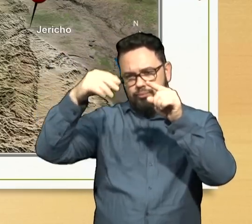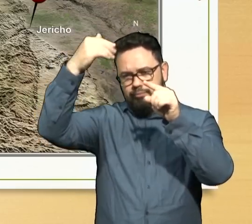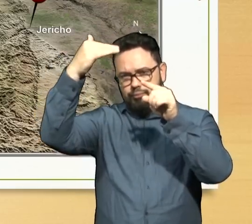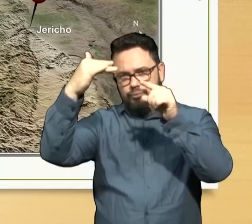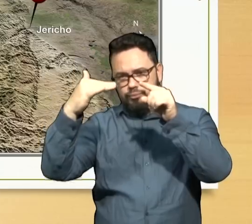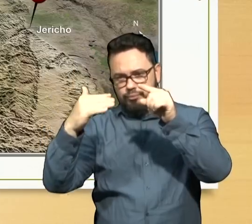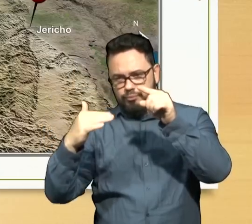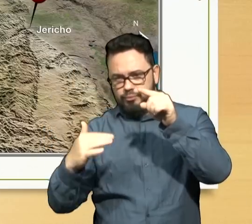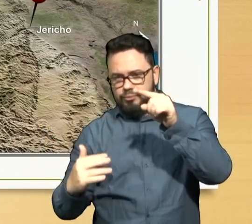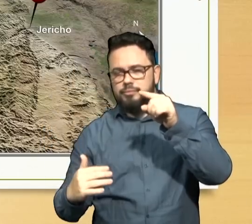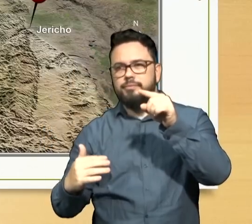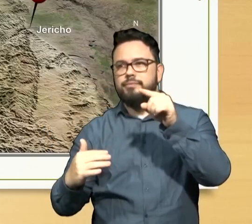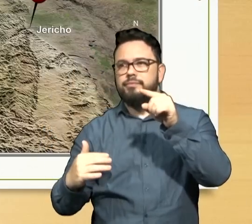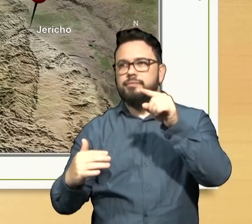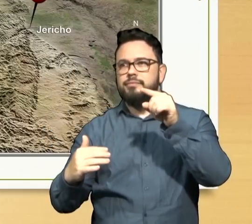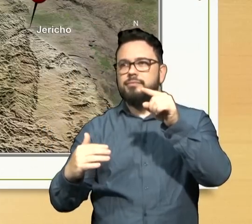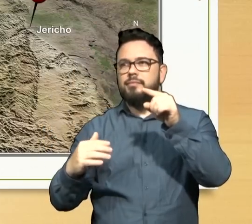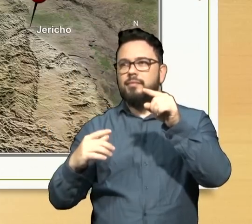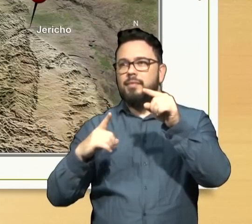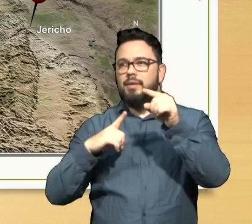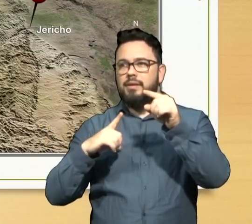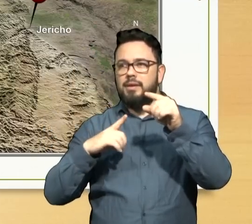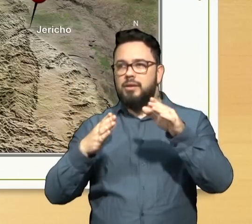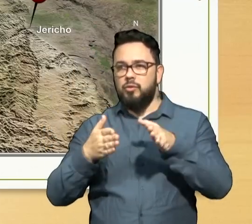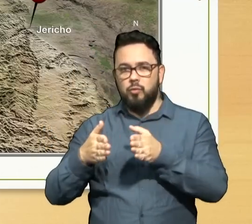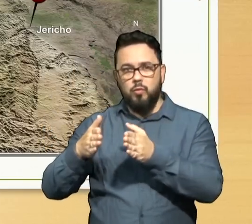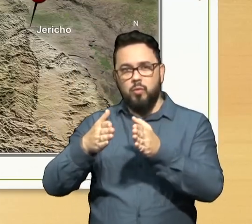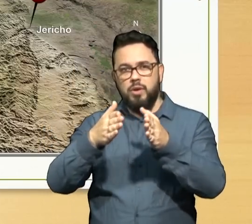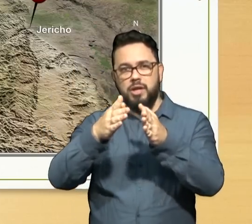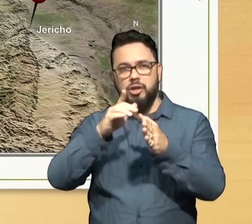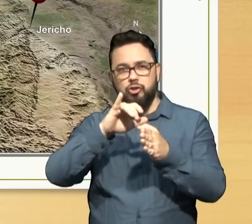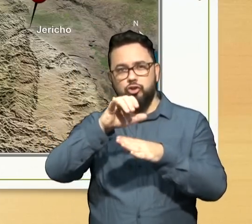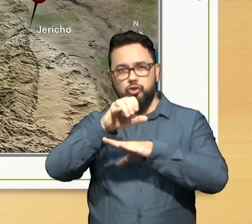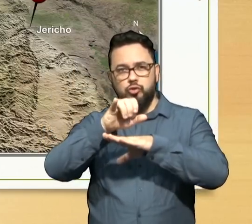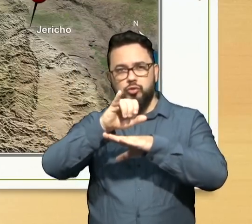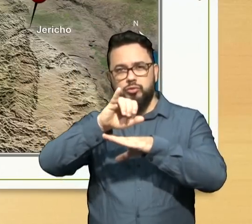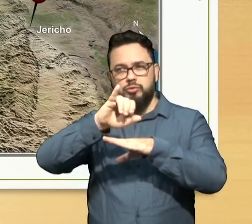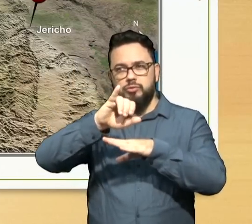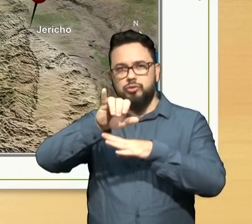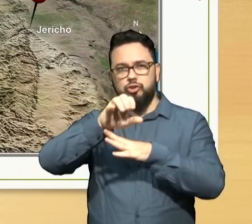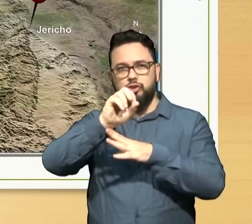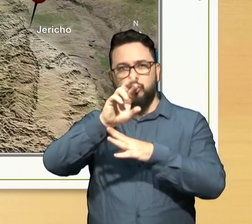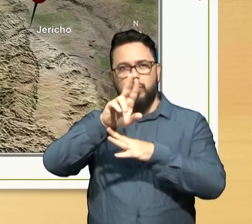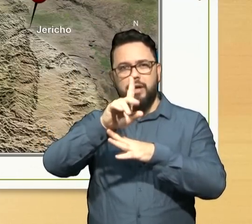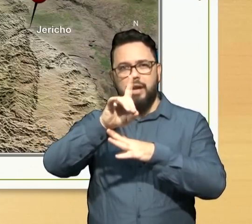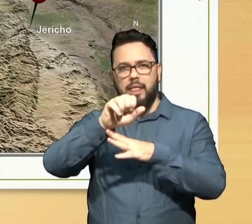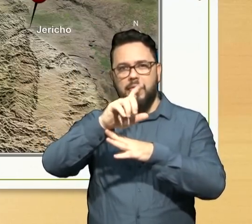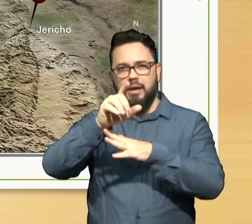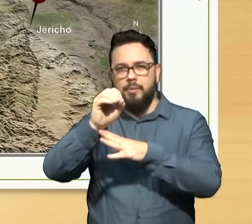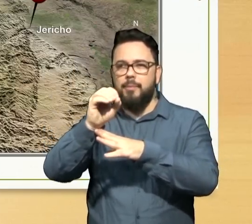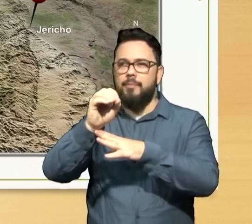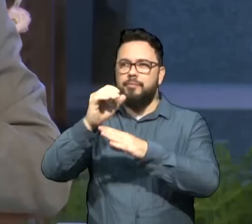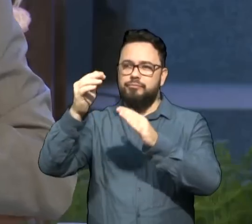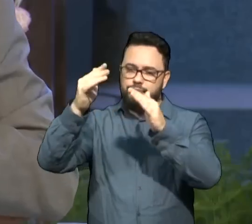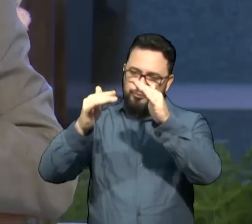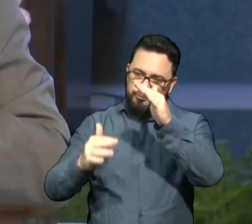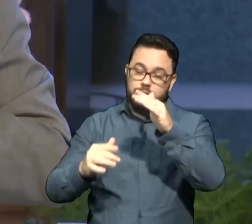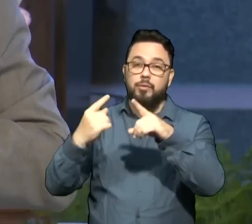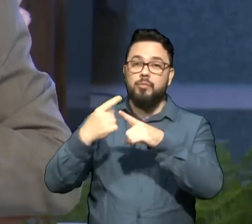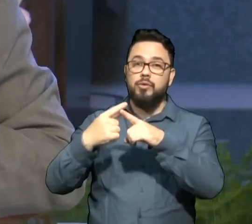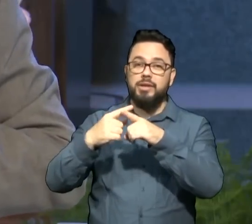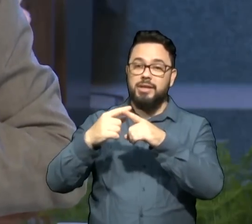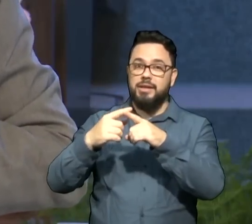Jericó paraa frente você tem o Val do Rio Jordão Por que eles foram ali para o Rio Jordão ali estava batizando